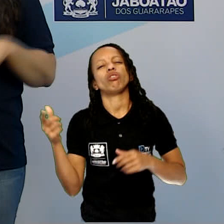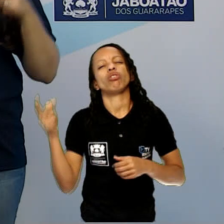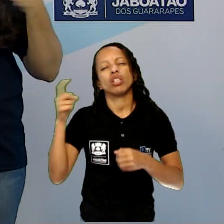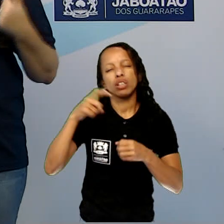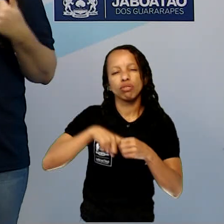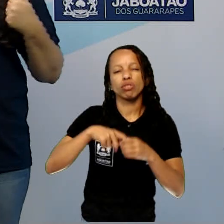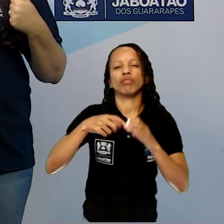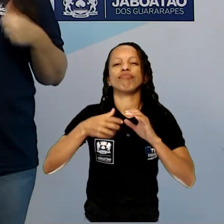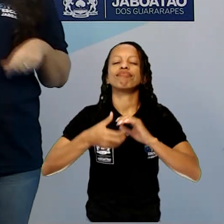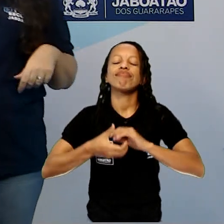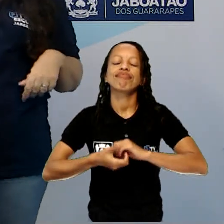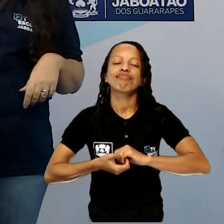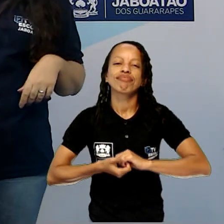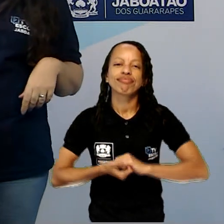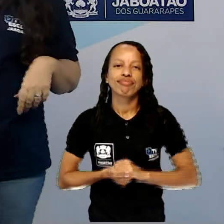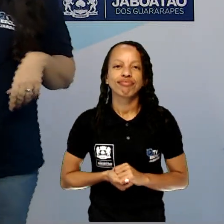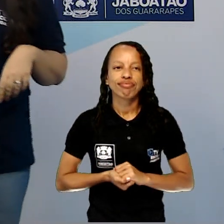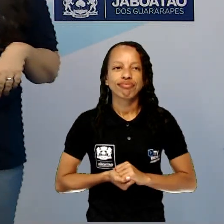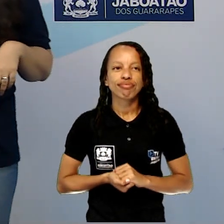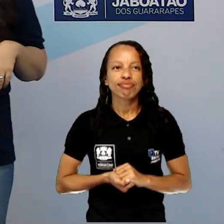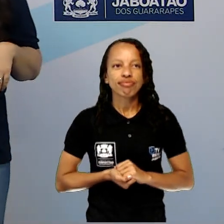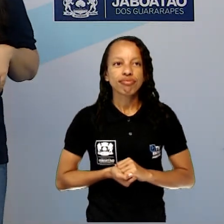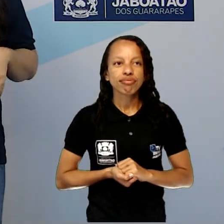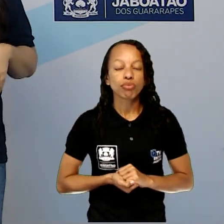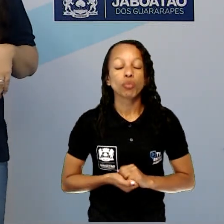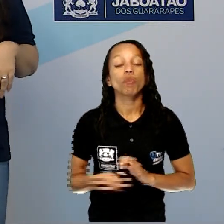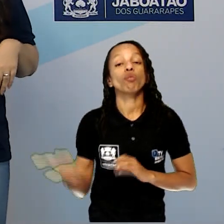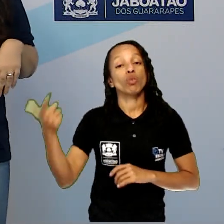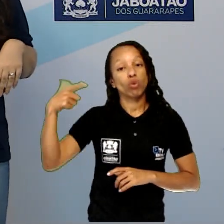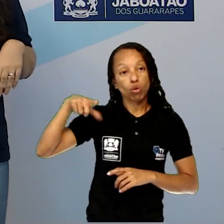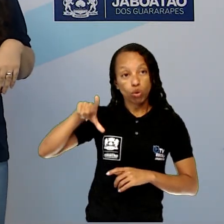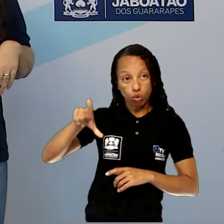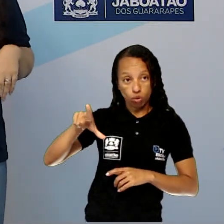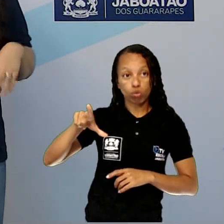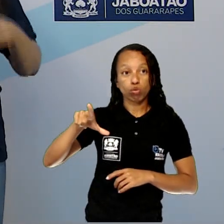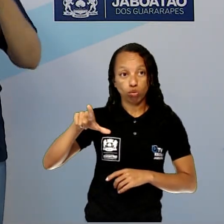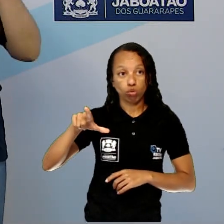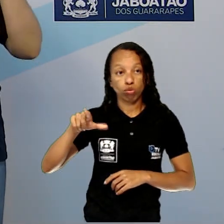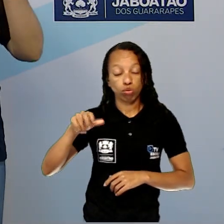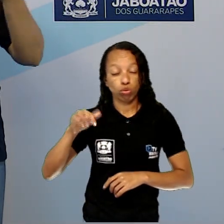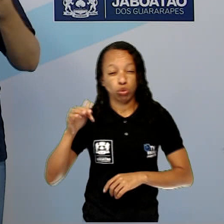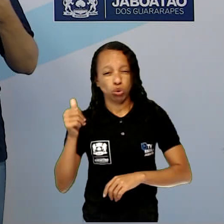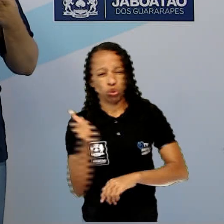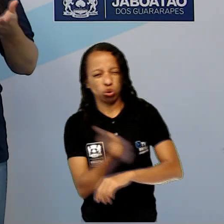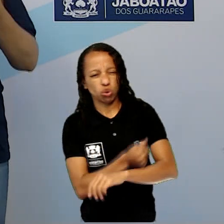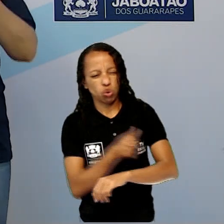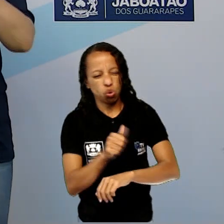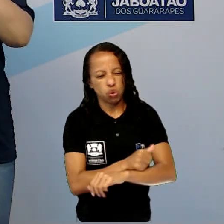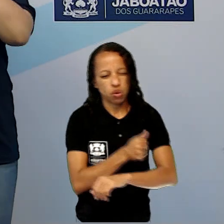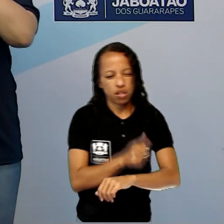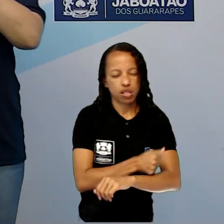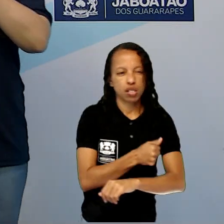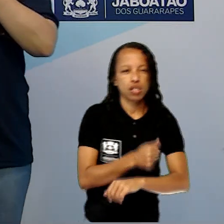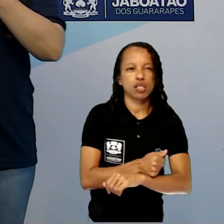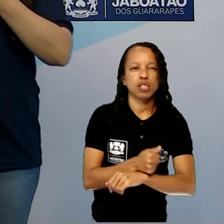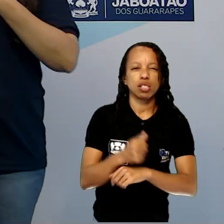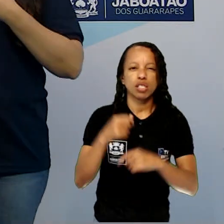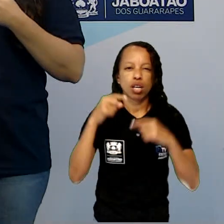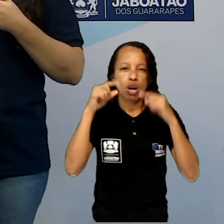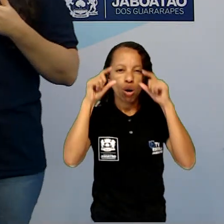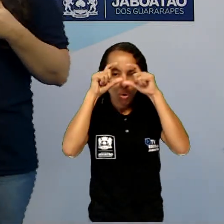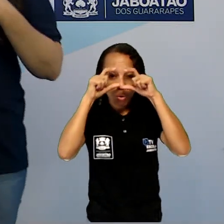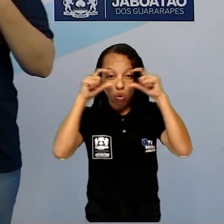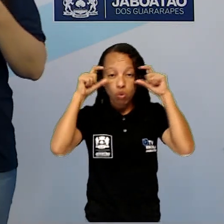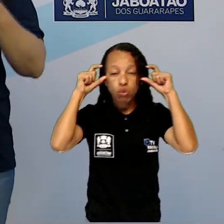volta. Tá bom? Uma outra ocorrência é a lesão ocular, pode cair areia, alguma coisa, então você vai, ó, lavar